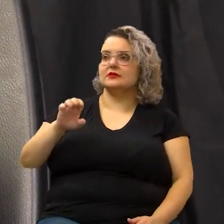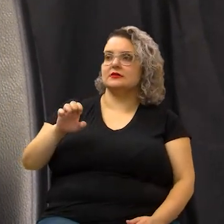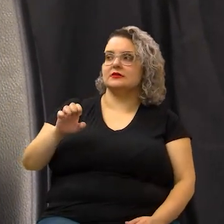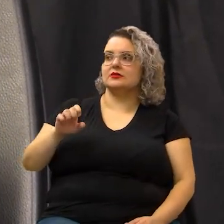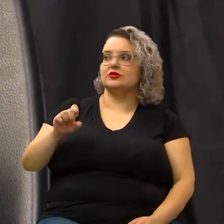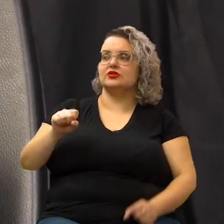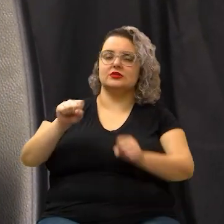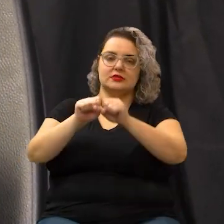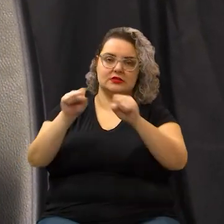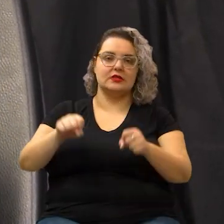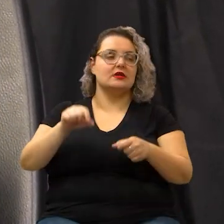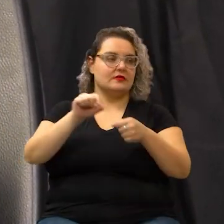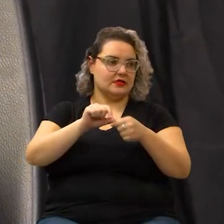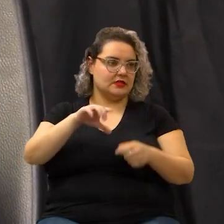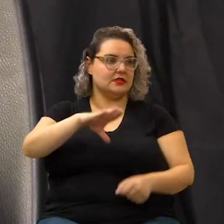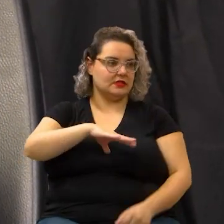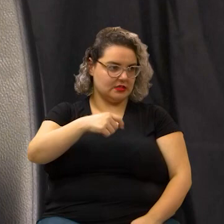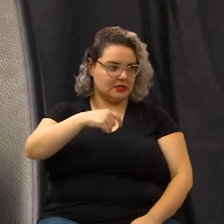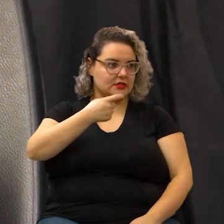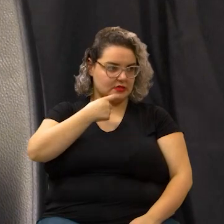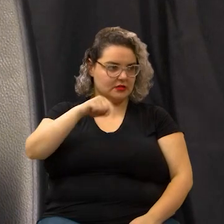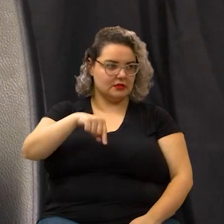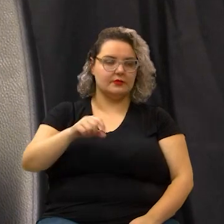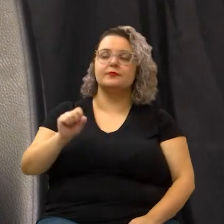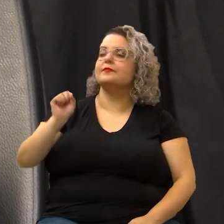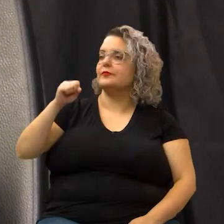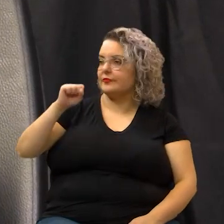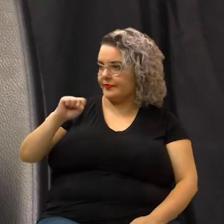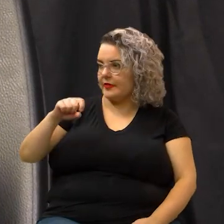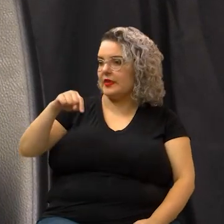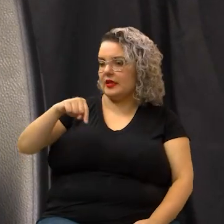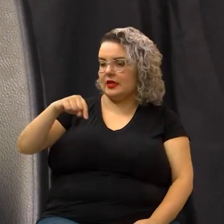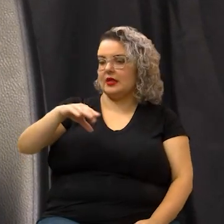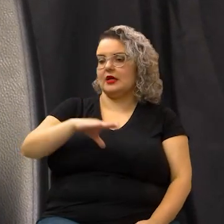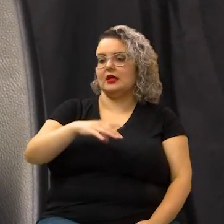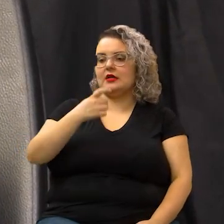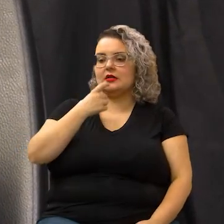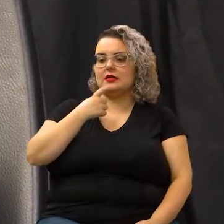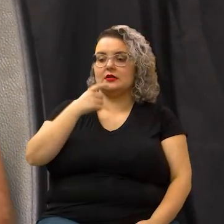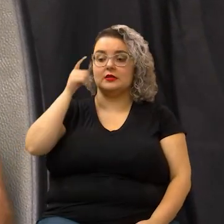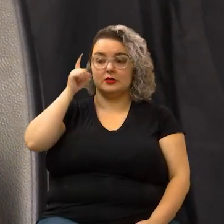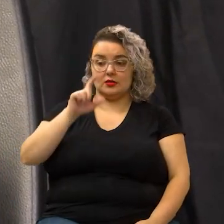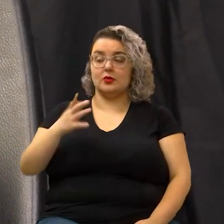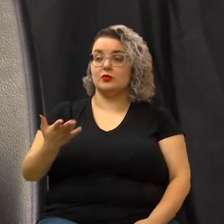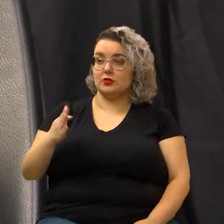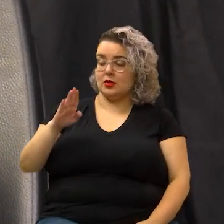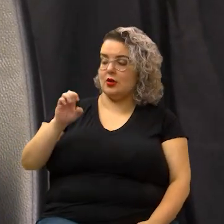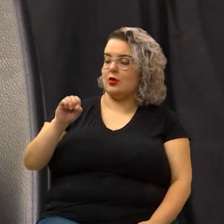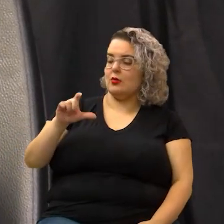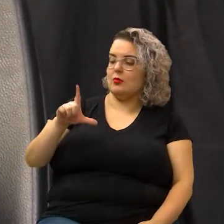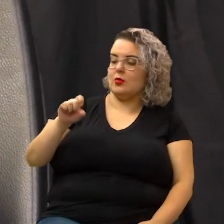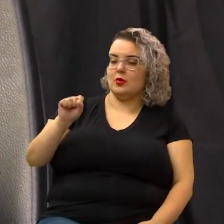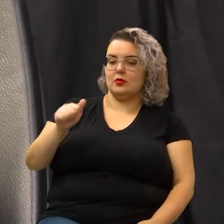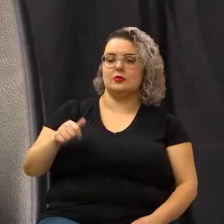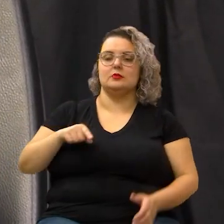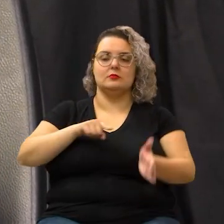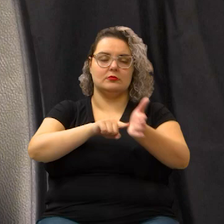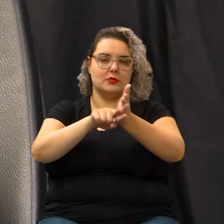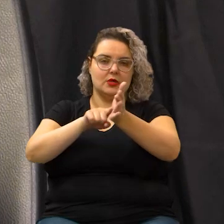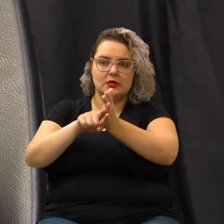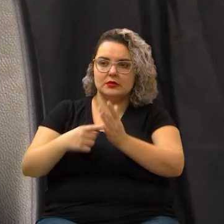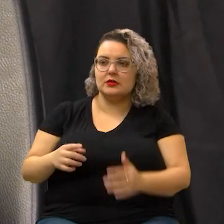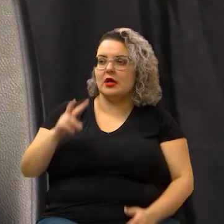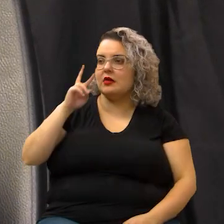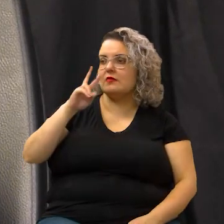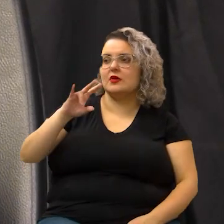sistemas. Você fazia em Campinas mesmo? Em Campinas. Fiz aqui em Campinas. Então eu consegui essa bolsa